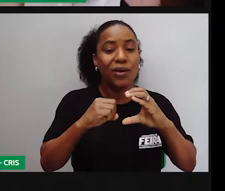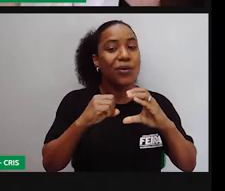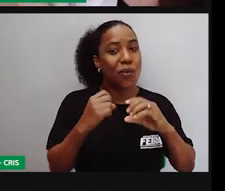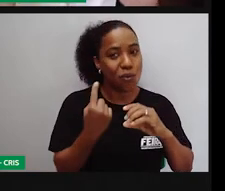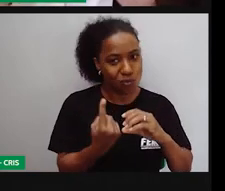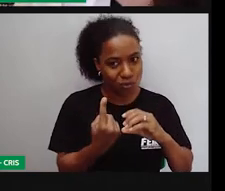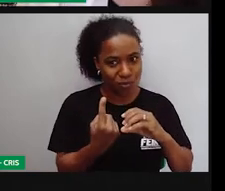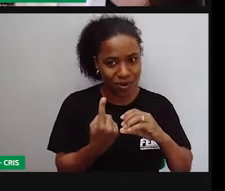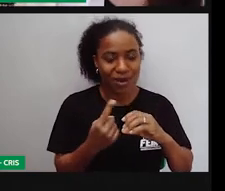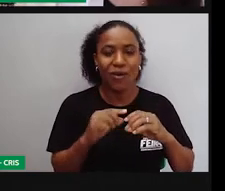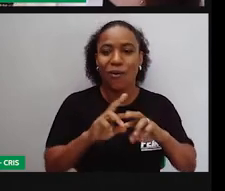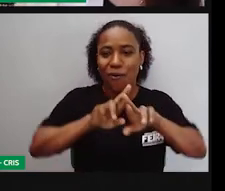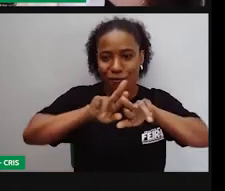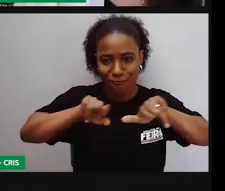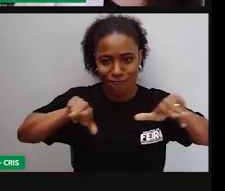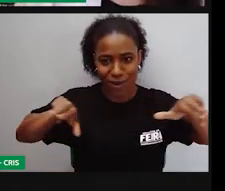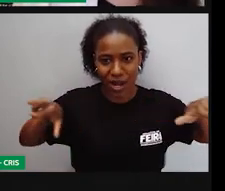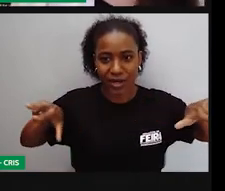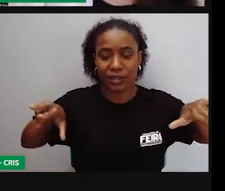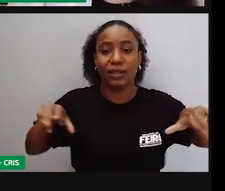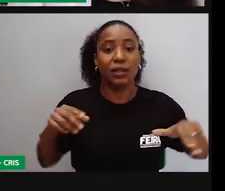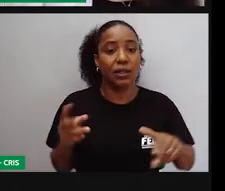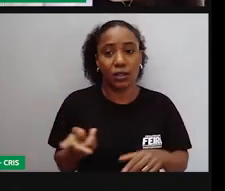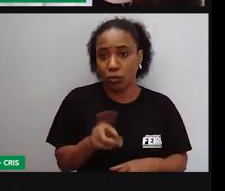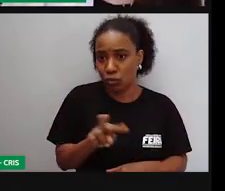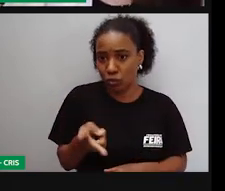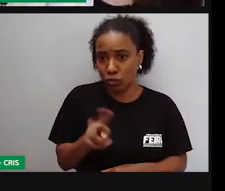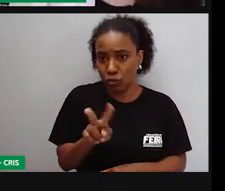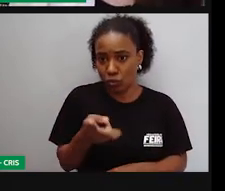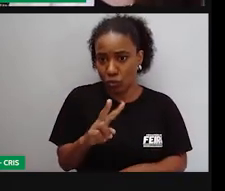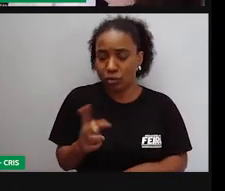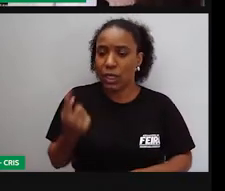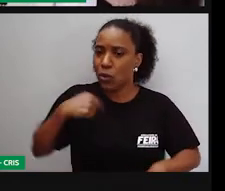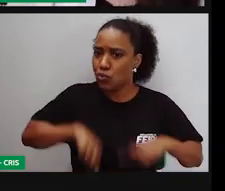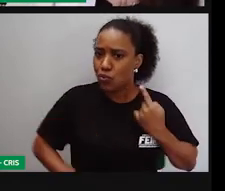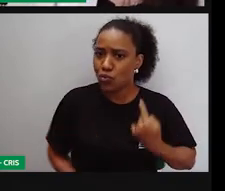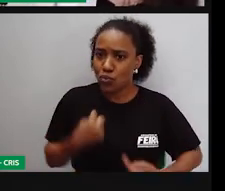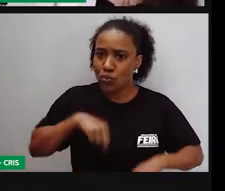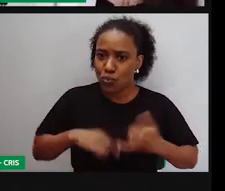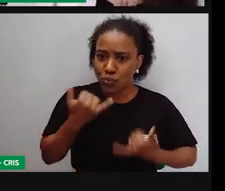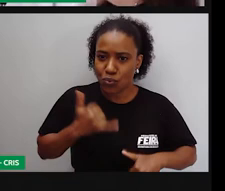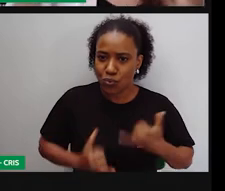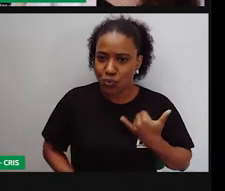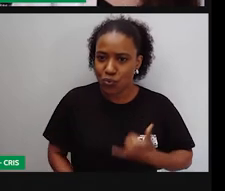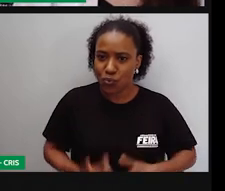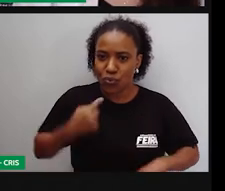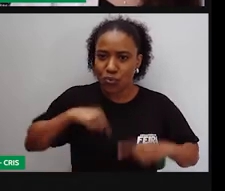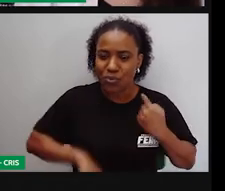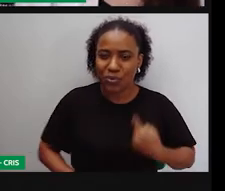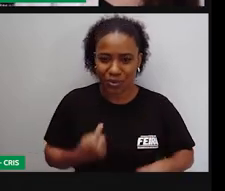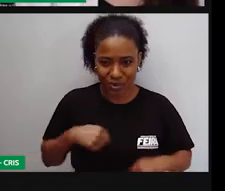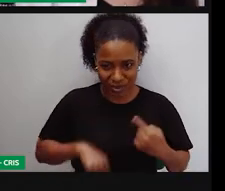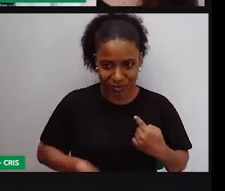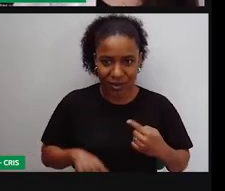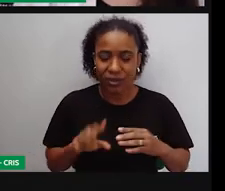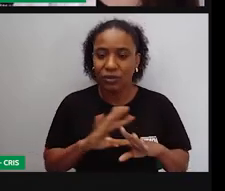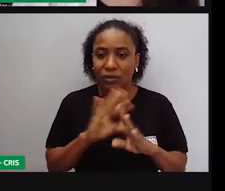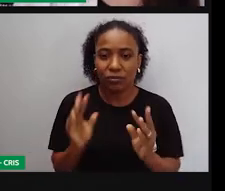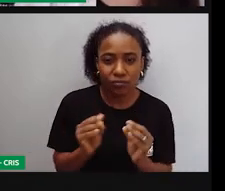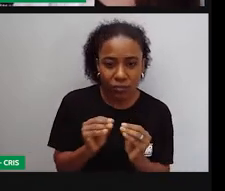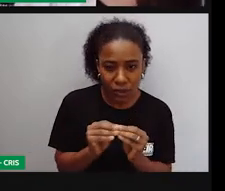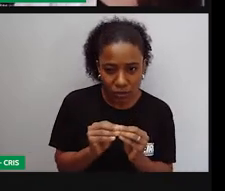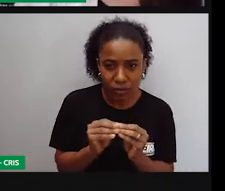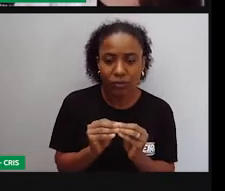pluricelulares, com várias células, tá bom? Então, essa é uma definição básica, né, do que